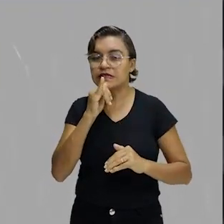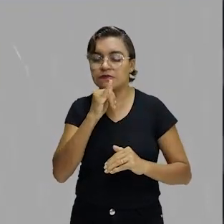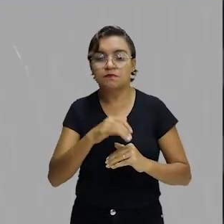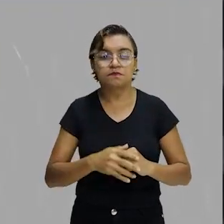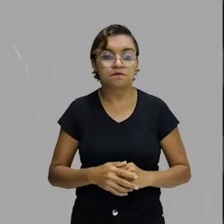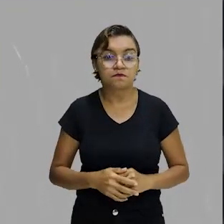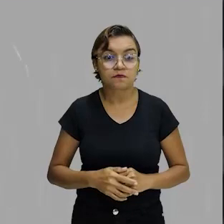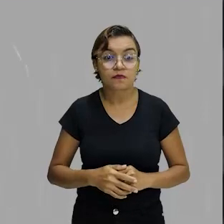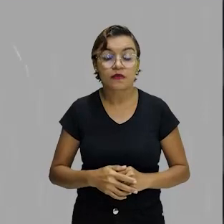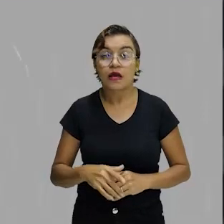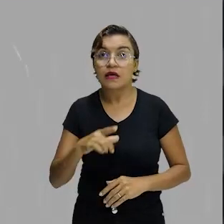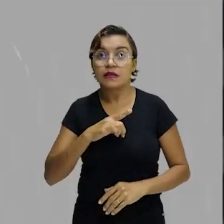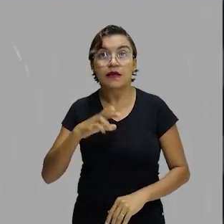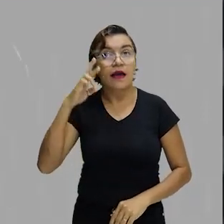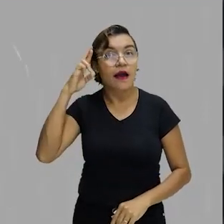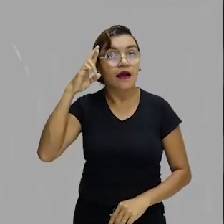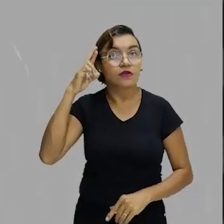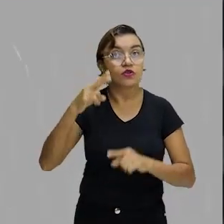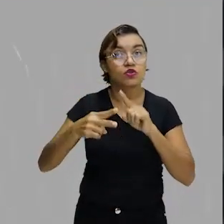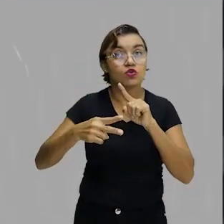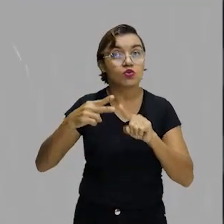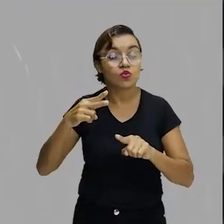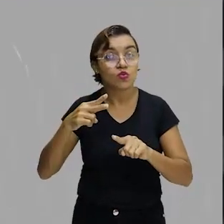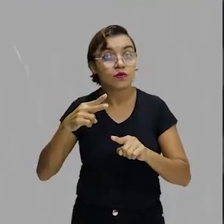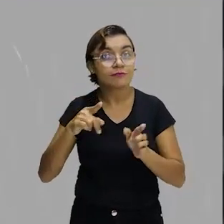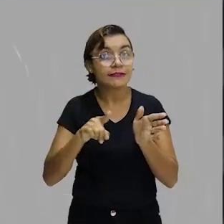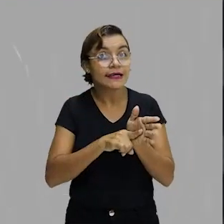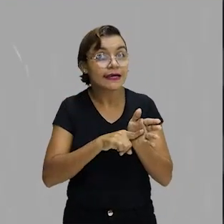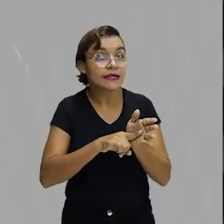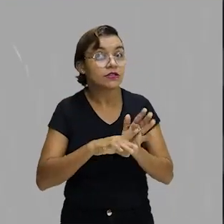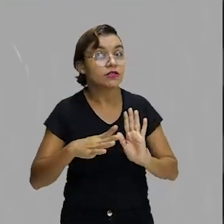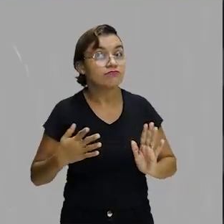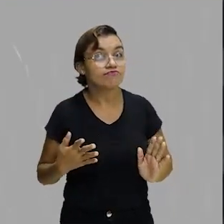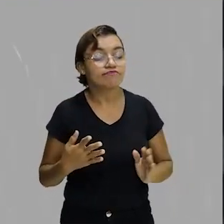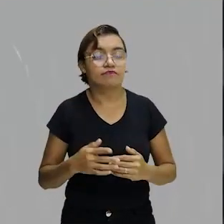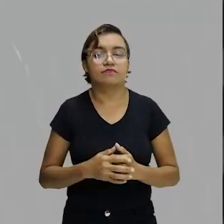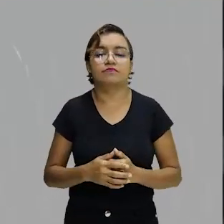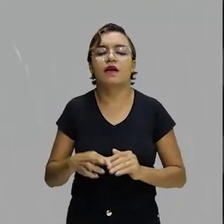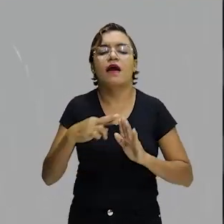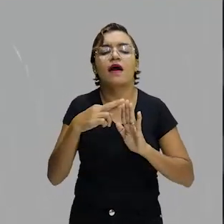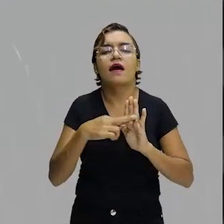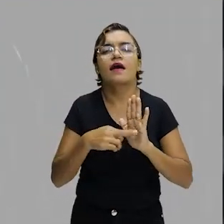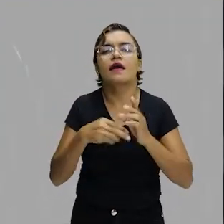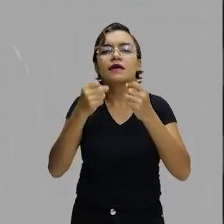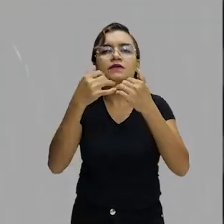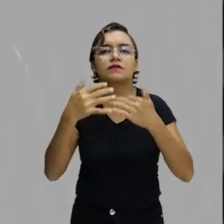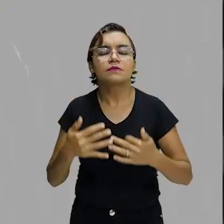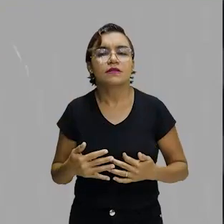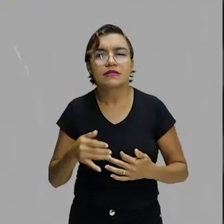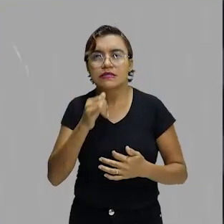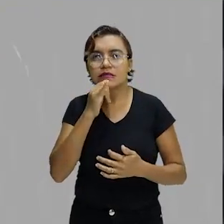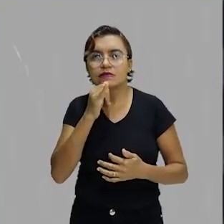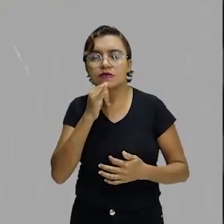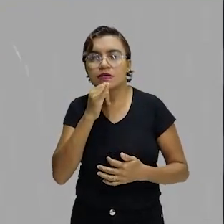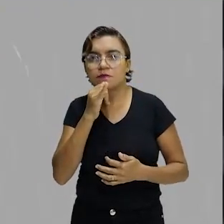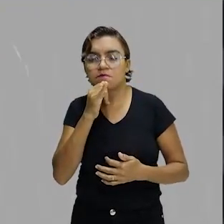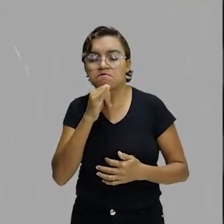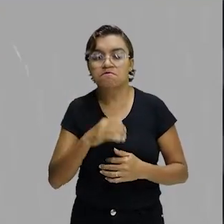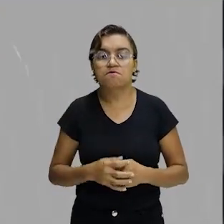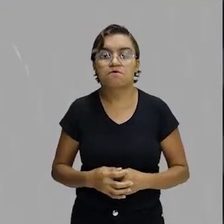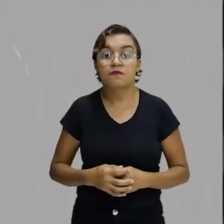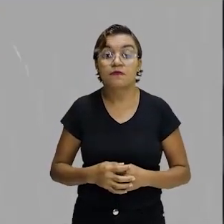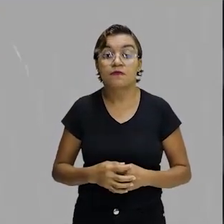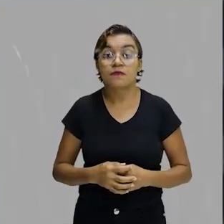premissas negativas e construo uma conclusão. O que uma das regras fala? Que de 2 premissas negativas eu não